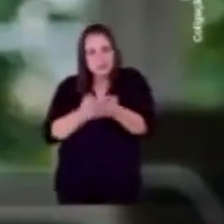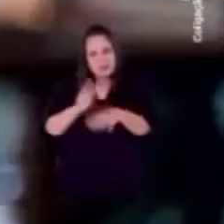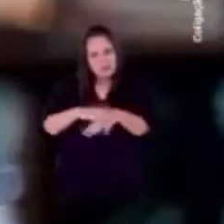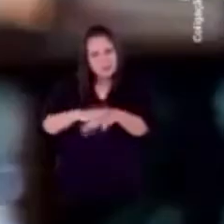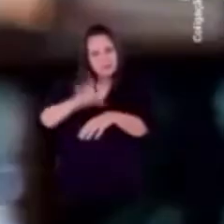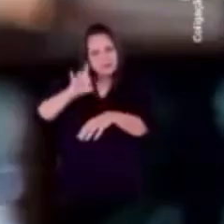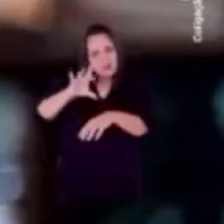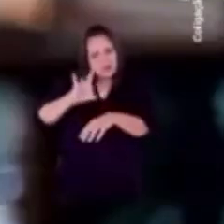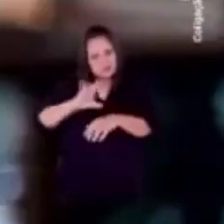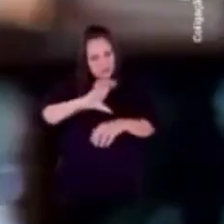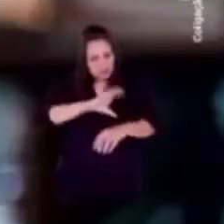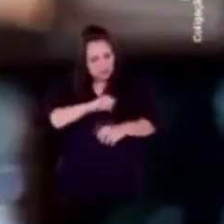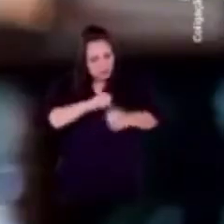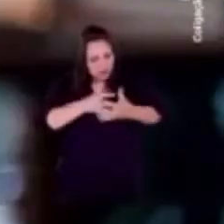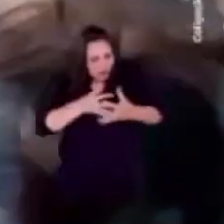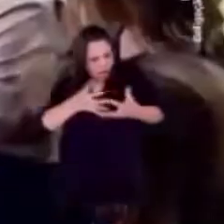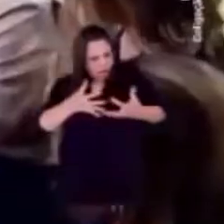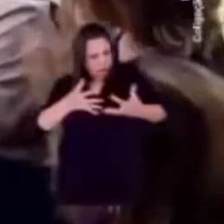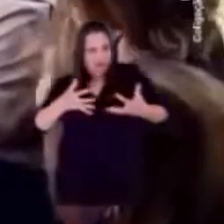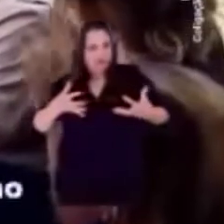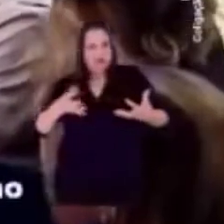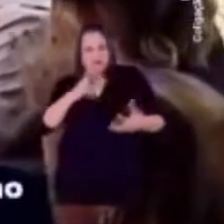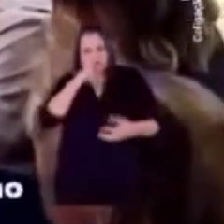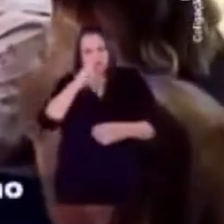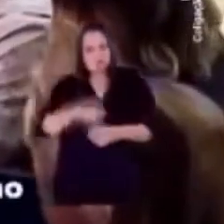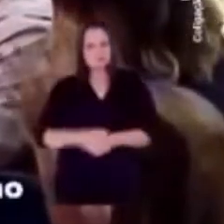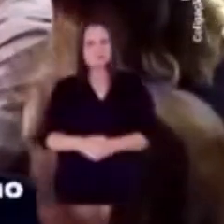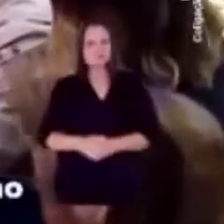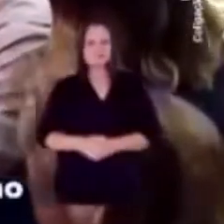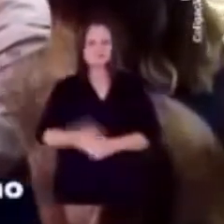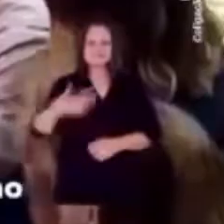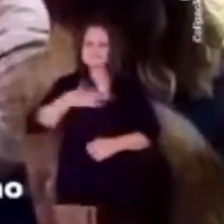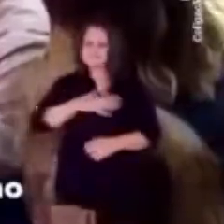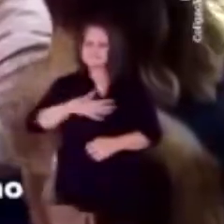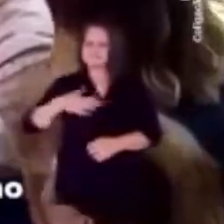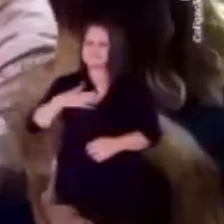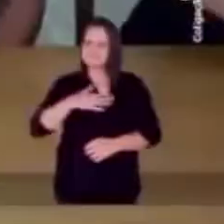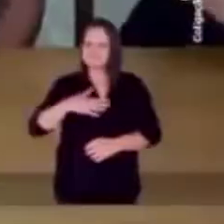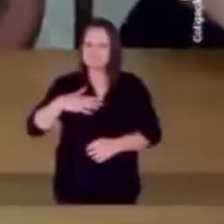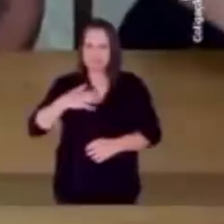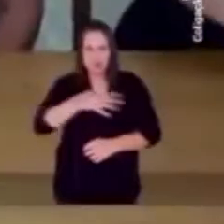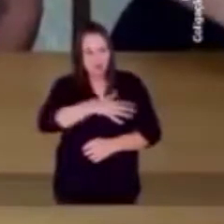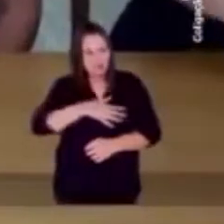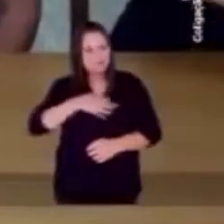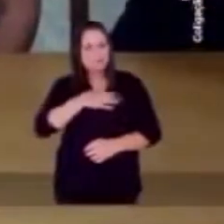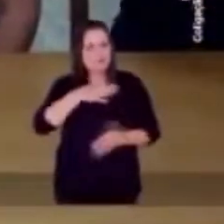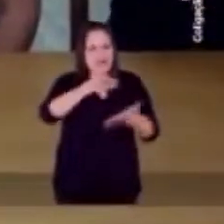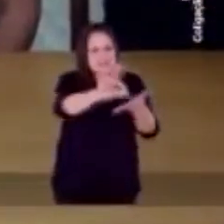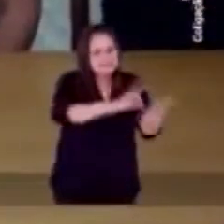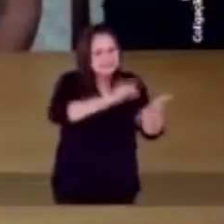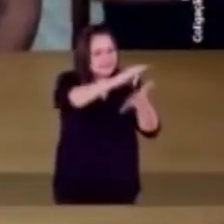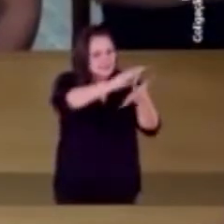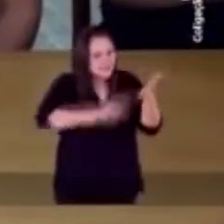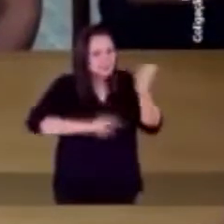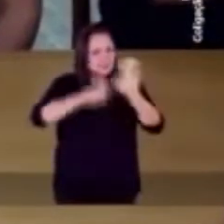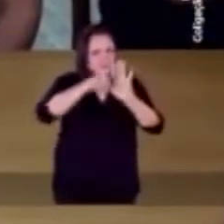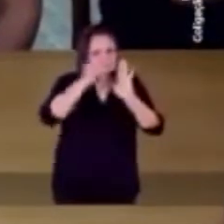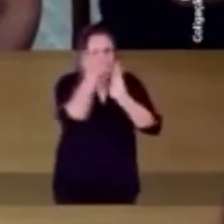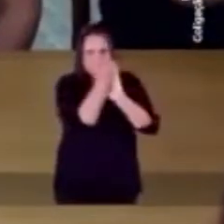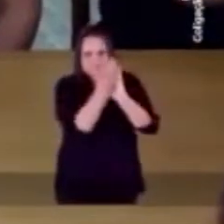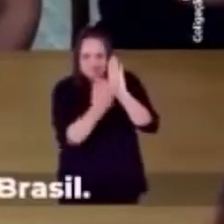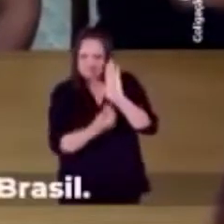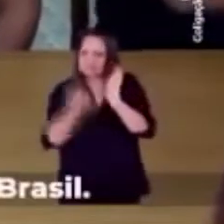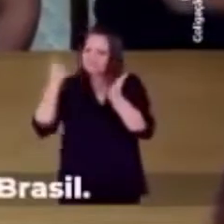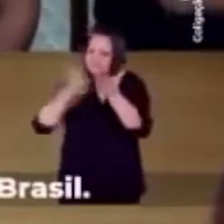sozinha. E esse amor foi aumentando. Me sinto muito honrado em assinar esse termo de compromisso no momento. Eu me sinto integrado a